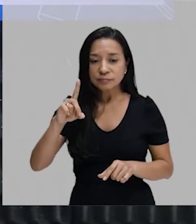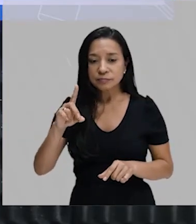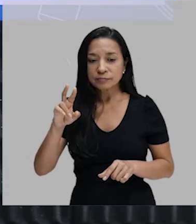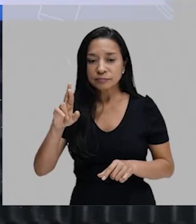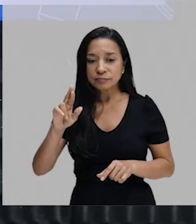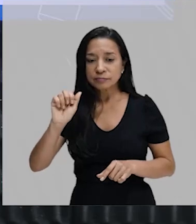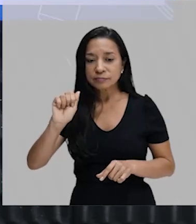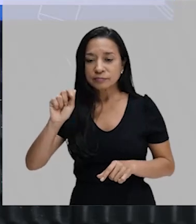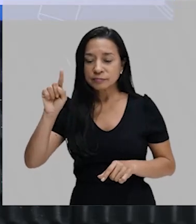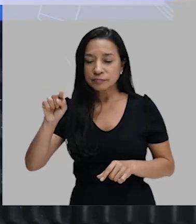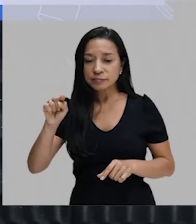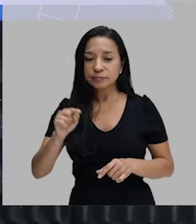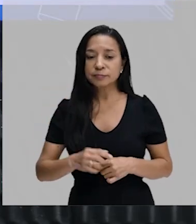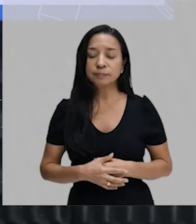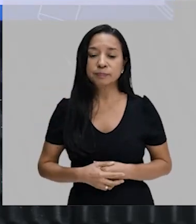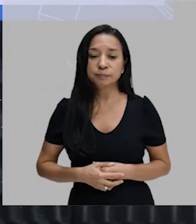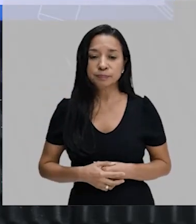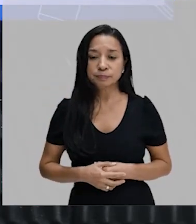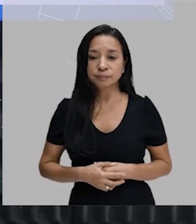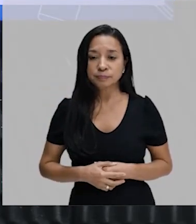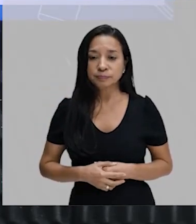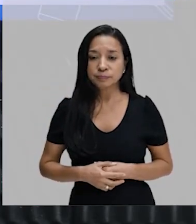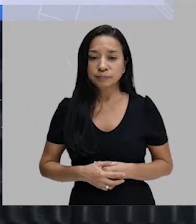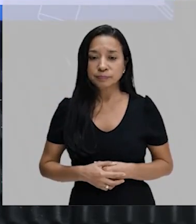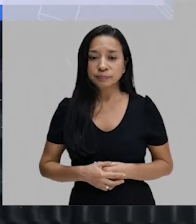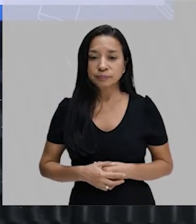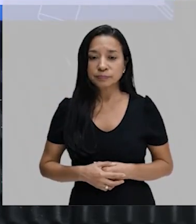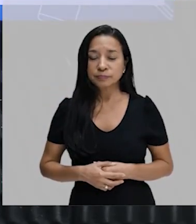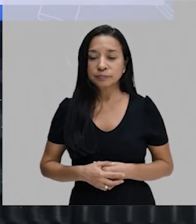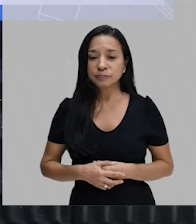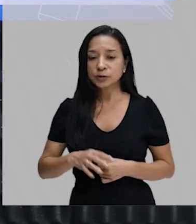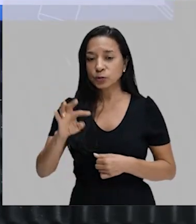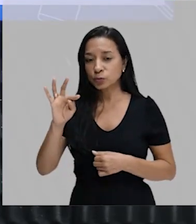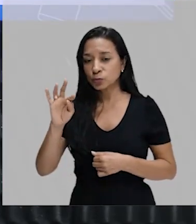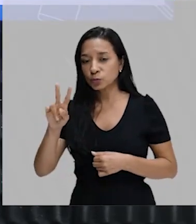en el futuro, tendrá lugar en Buenos Aires del